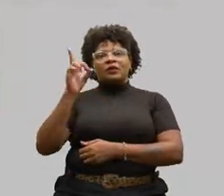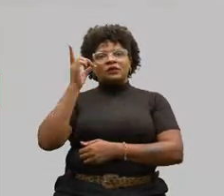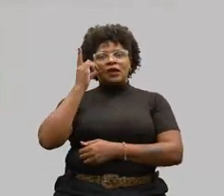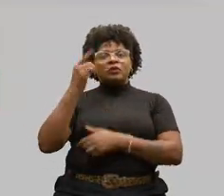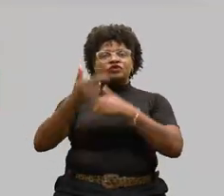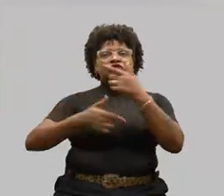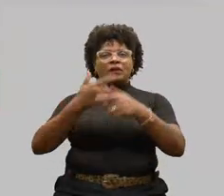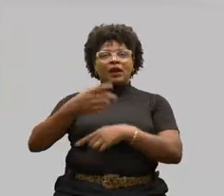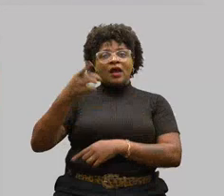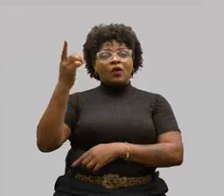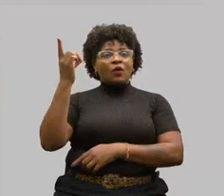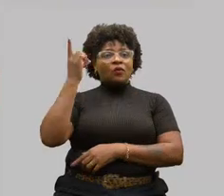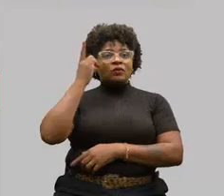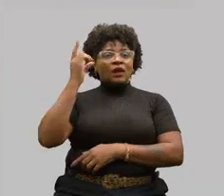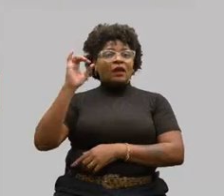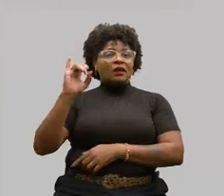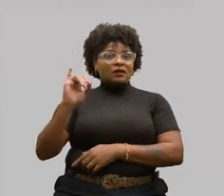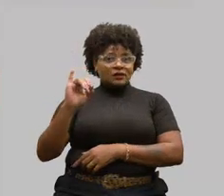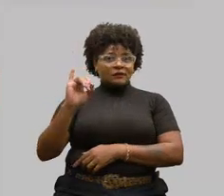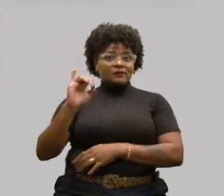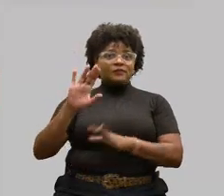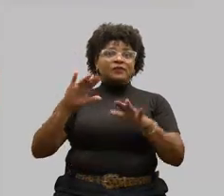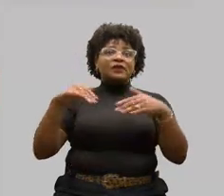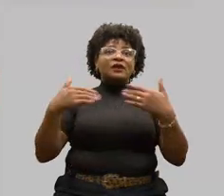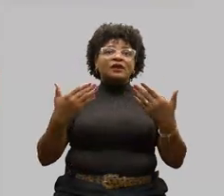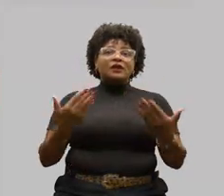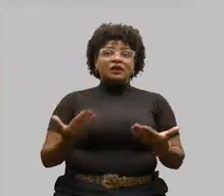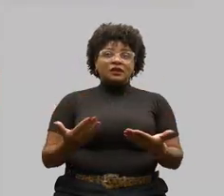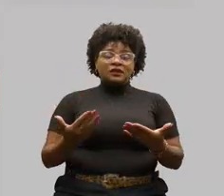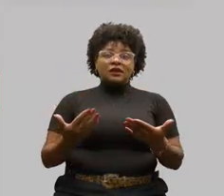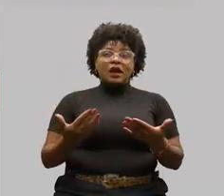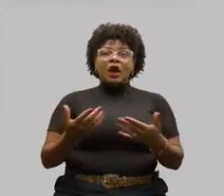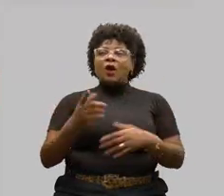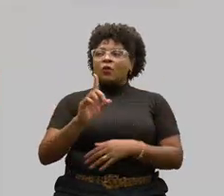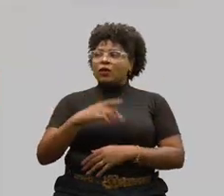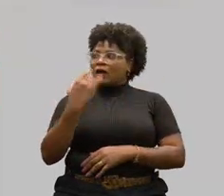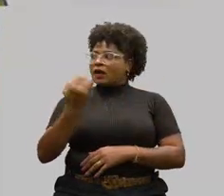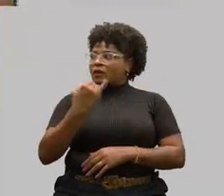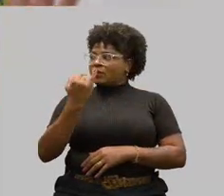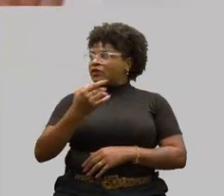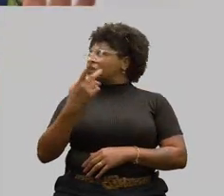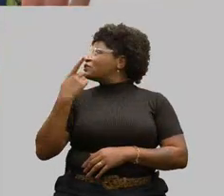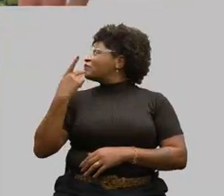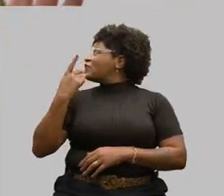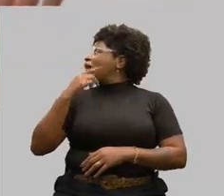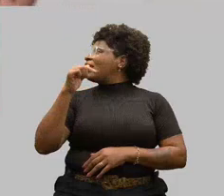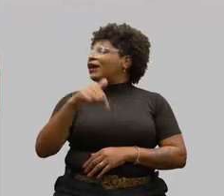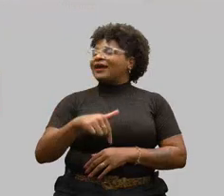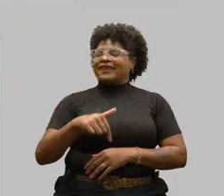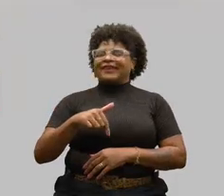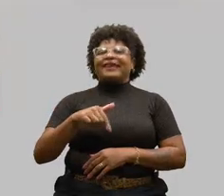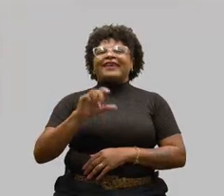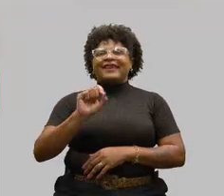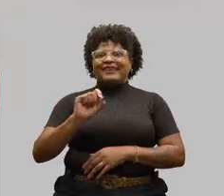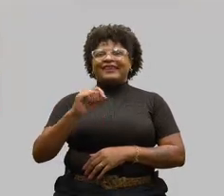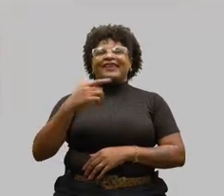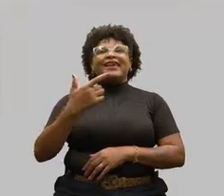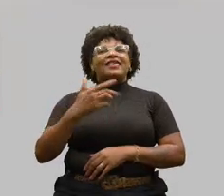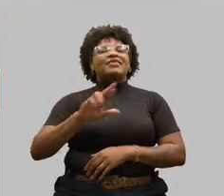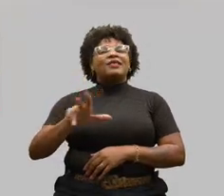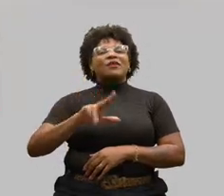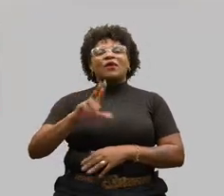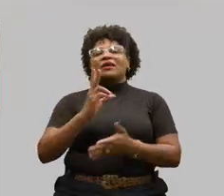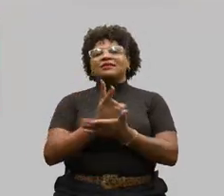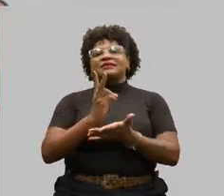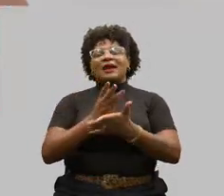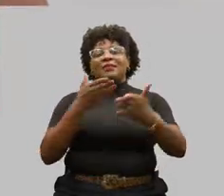o que eu queria colocar para mesa que nem sempre as barreiras são financeiras quando eu tô numa